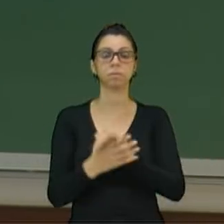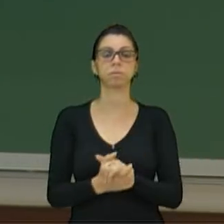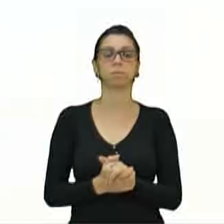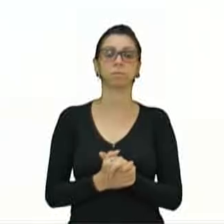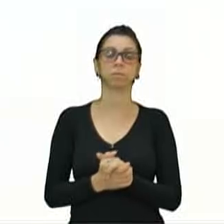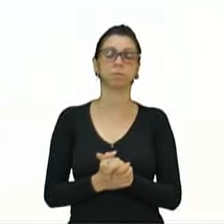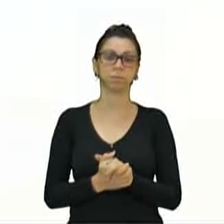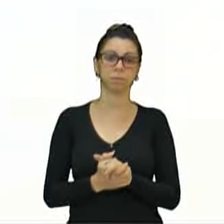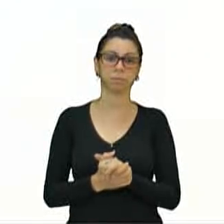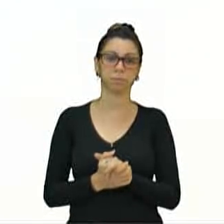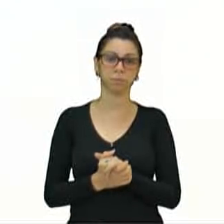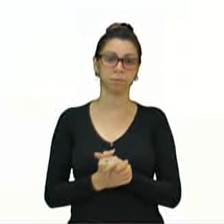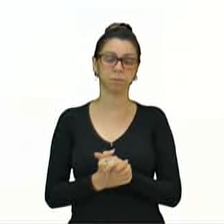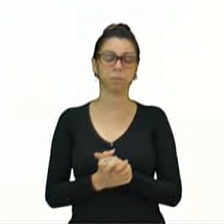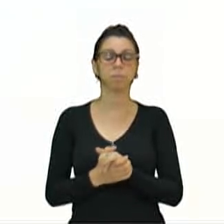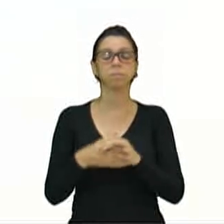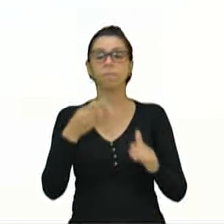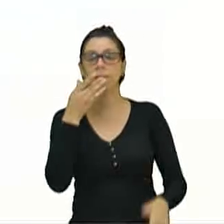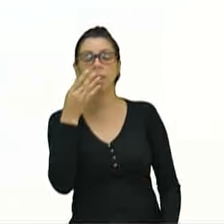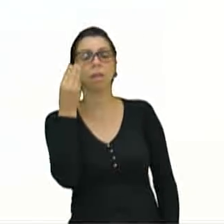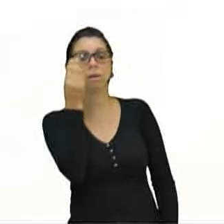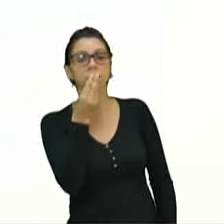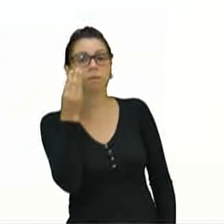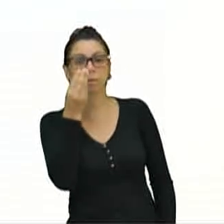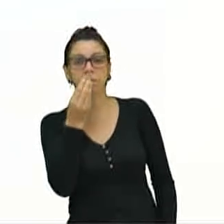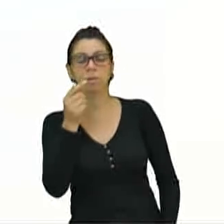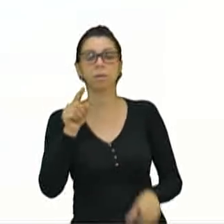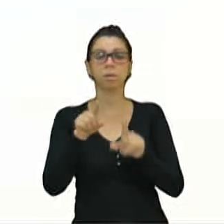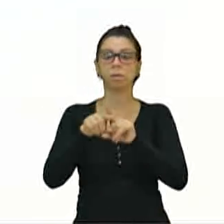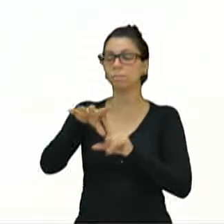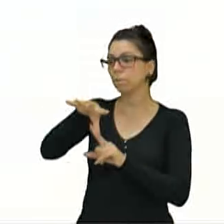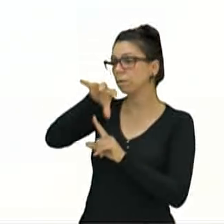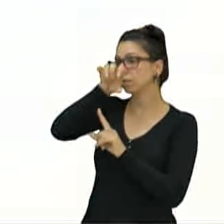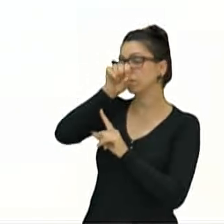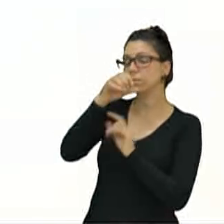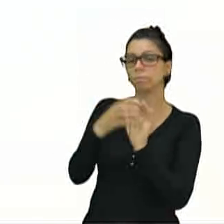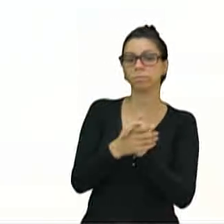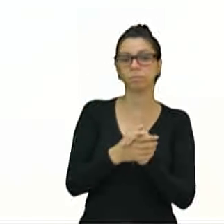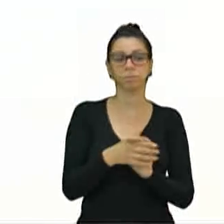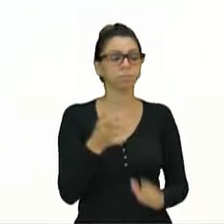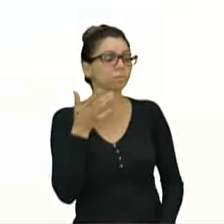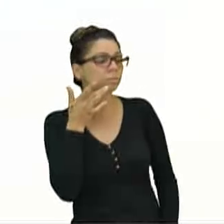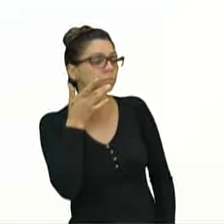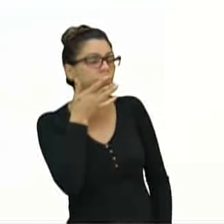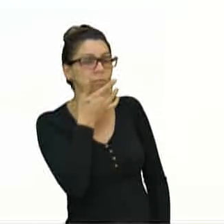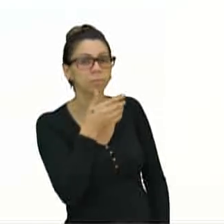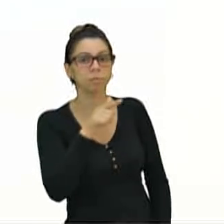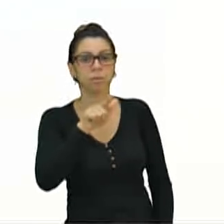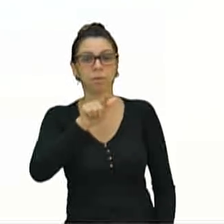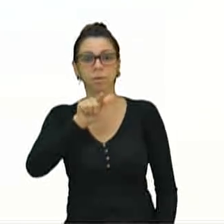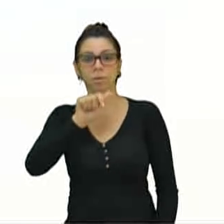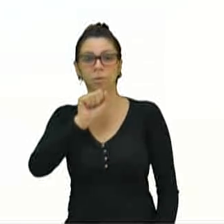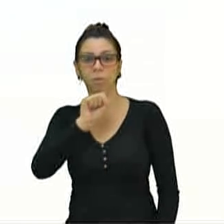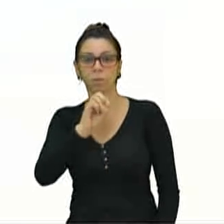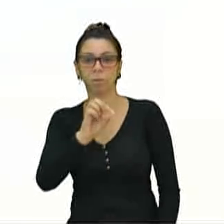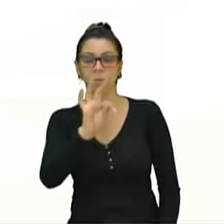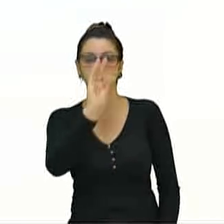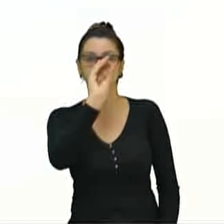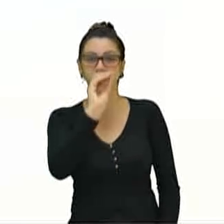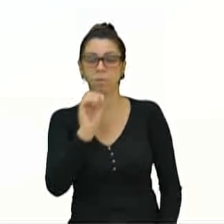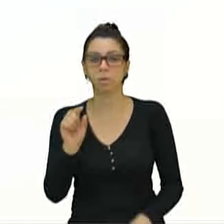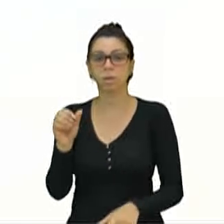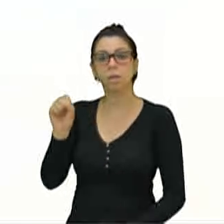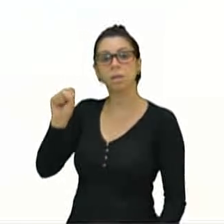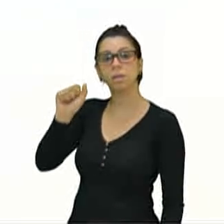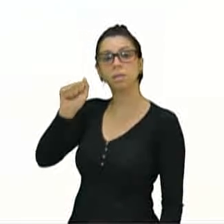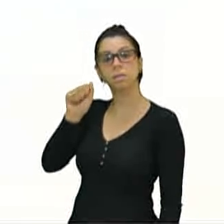compreender o efeito do umami no paladar, é preciso entender as diferenças entre o que é gosto e o que é sabor. Muitas pessoas pensam que trata